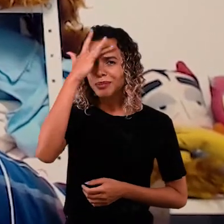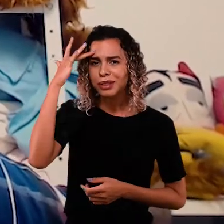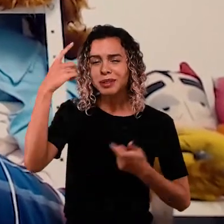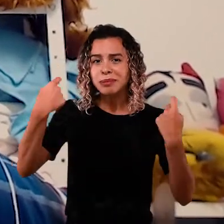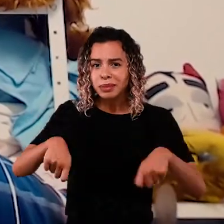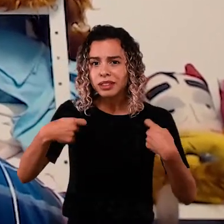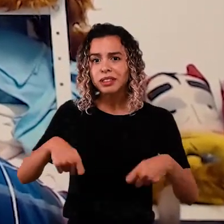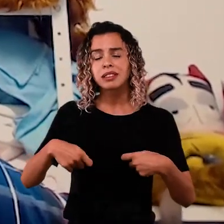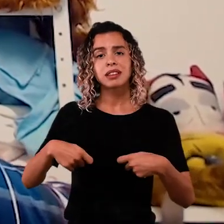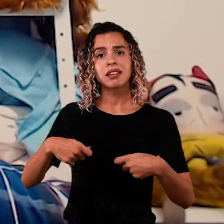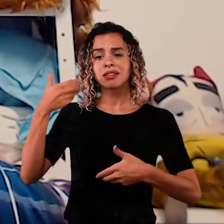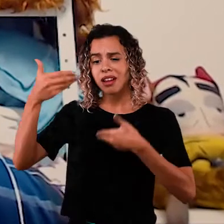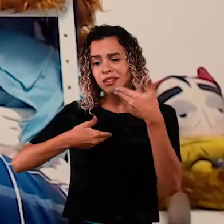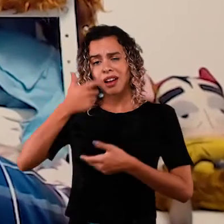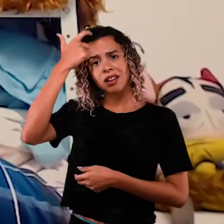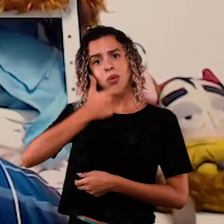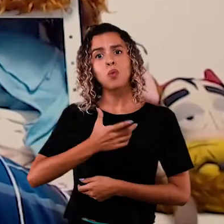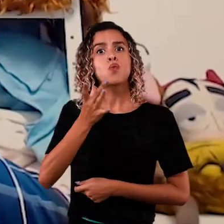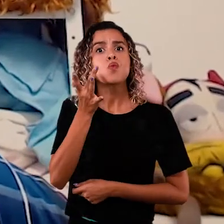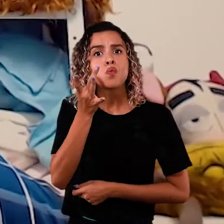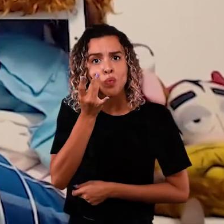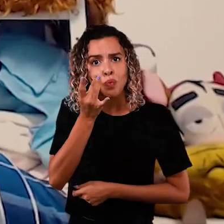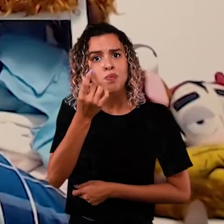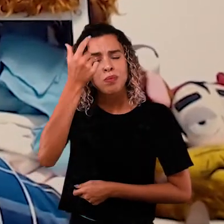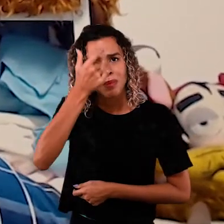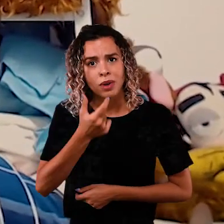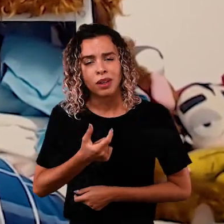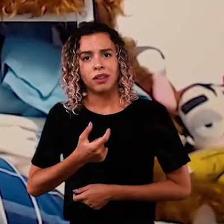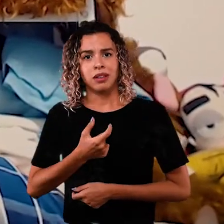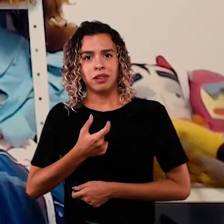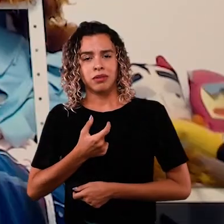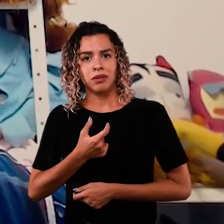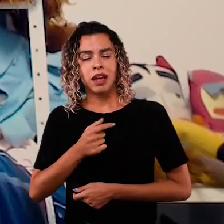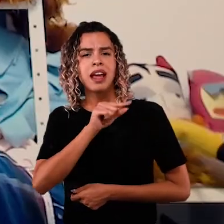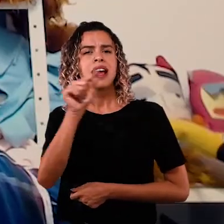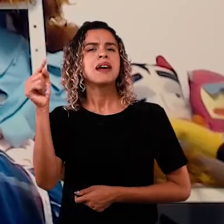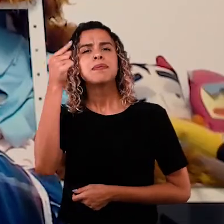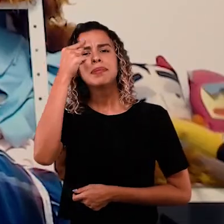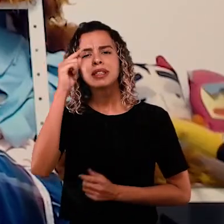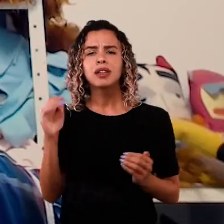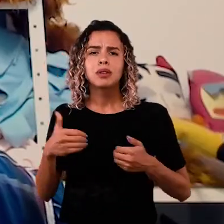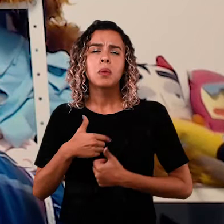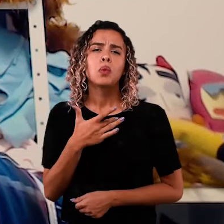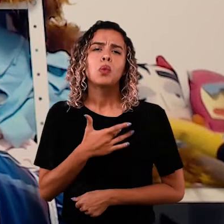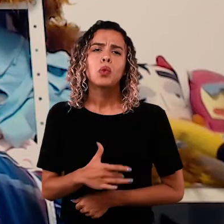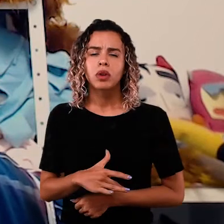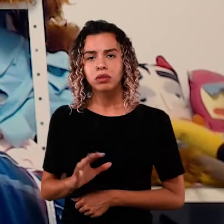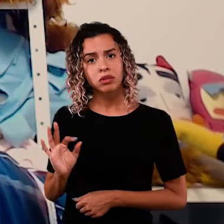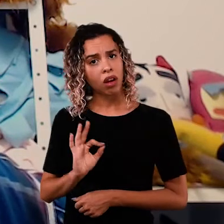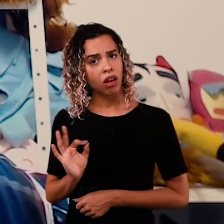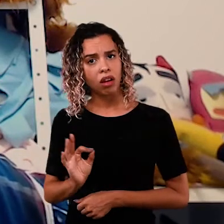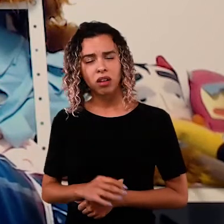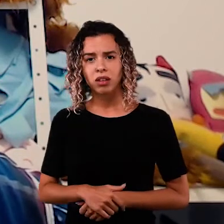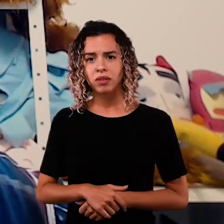precisam nos tratar como seres humanos que nós somos. Elas acham que autista é um